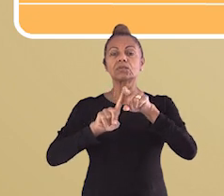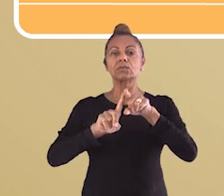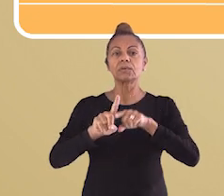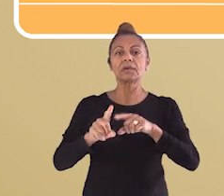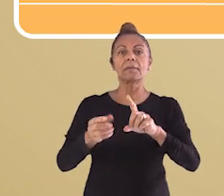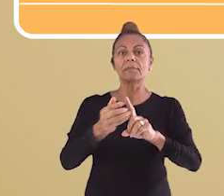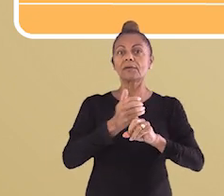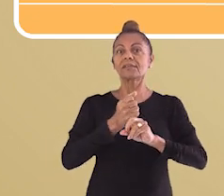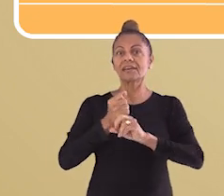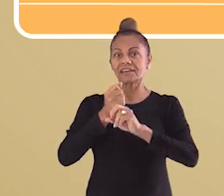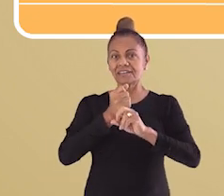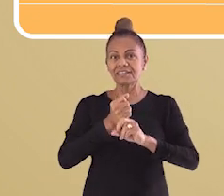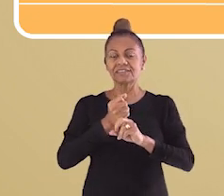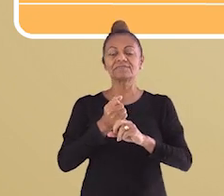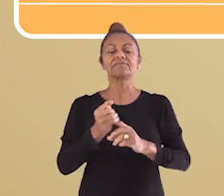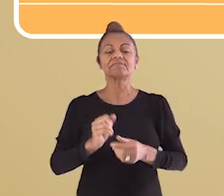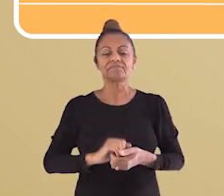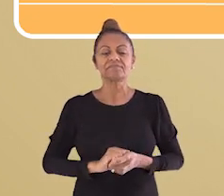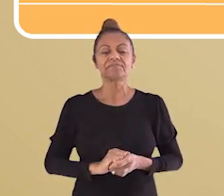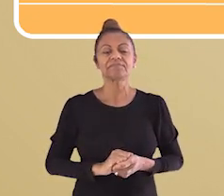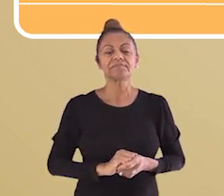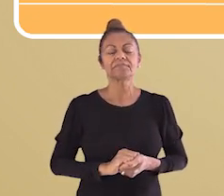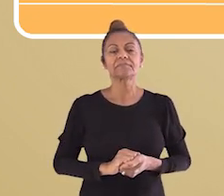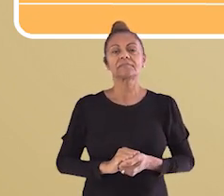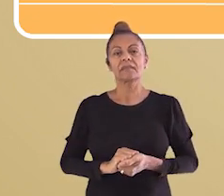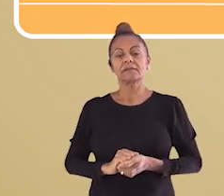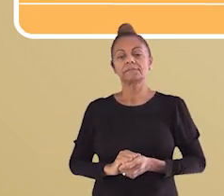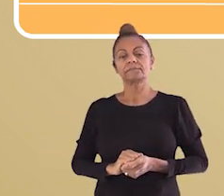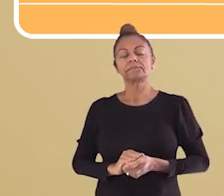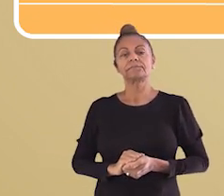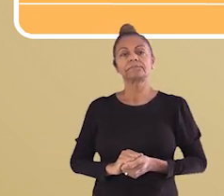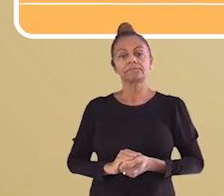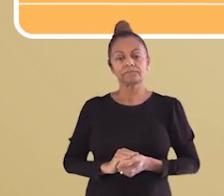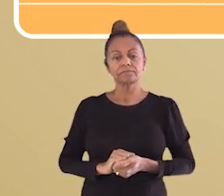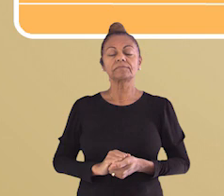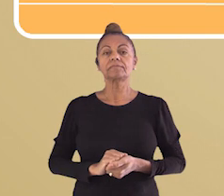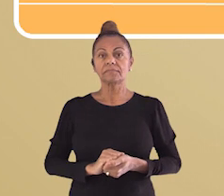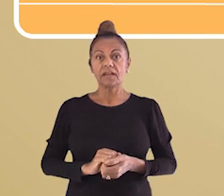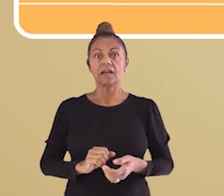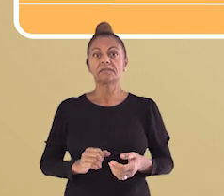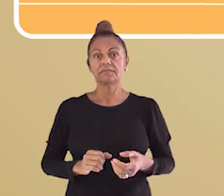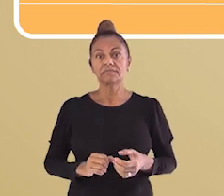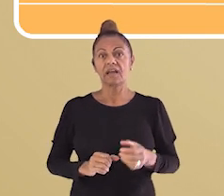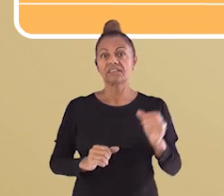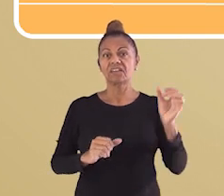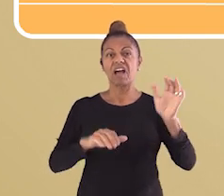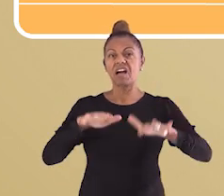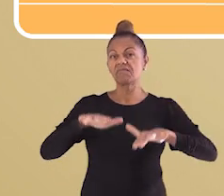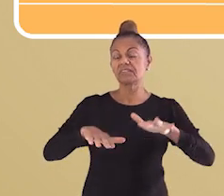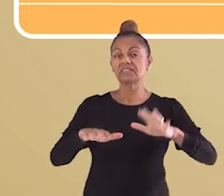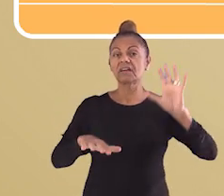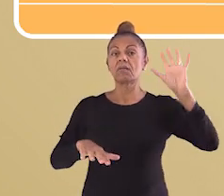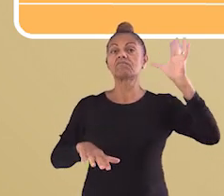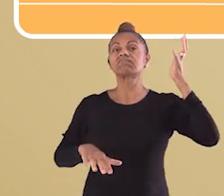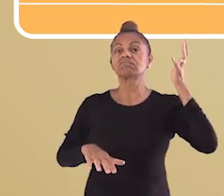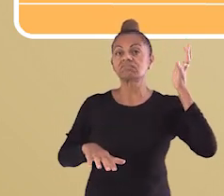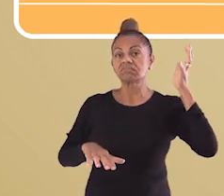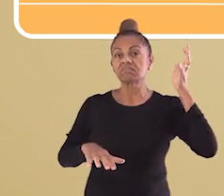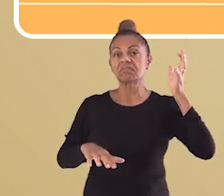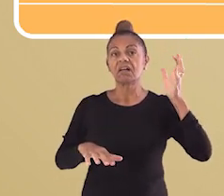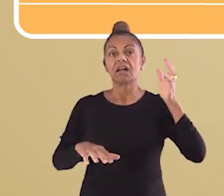reserva energética. Além disso, fornecem uma cobertura que nos permite resistir melhor às mudanças de